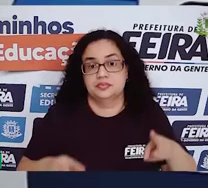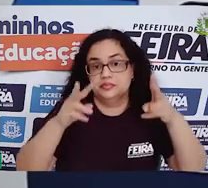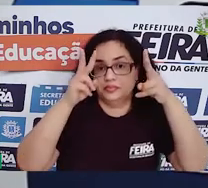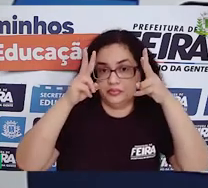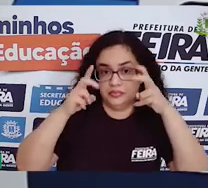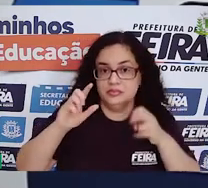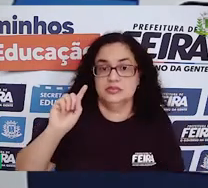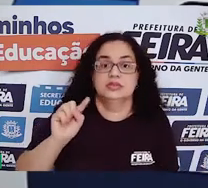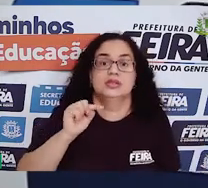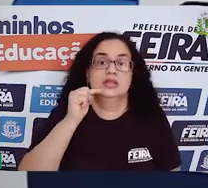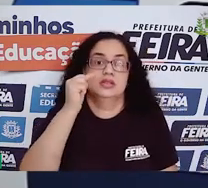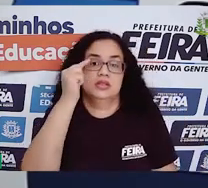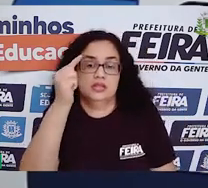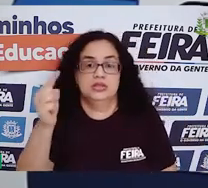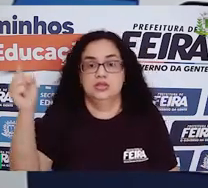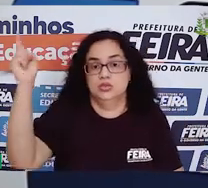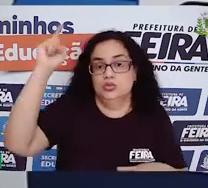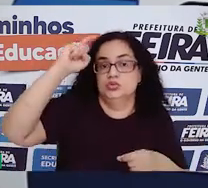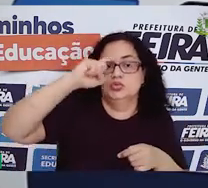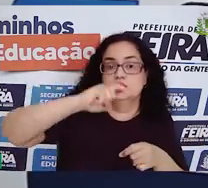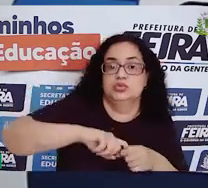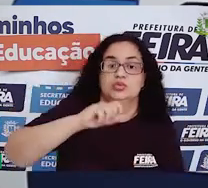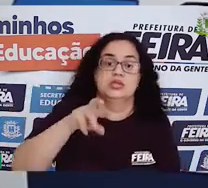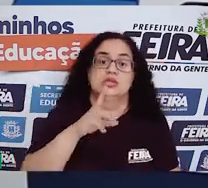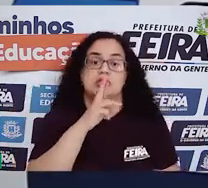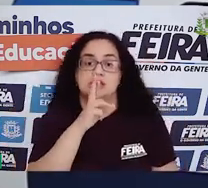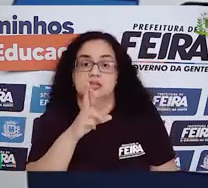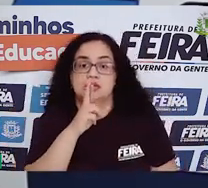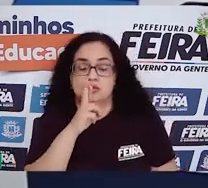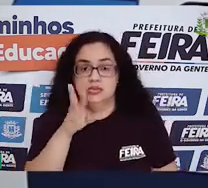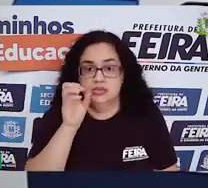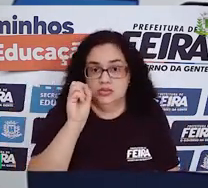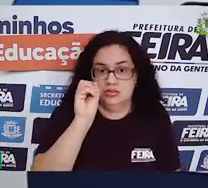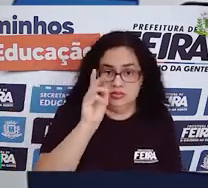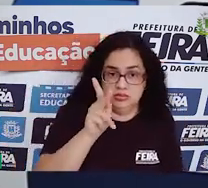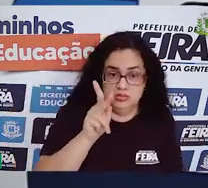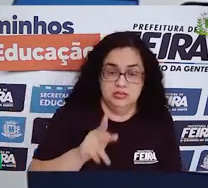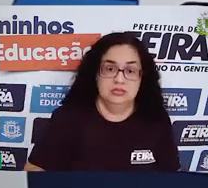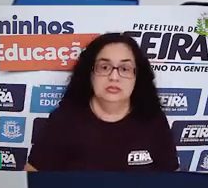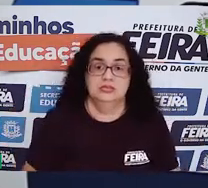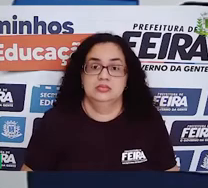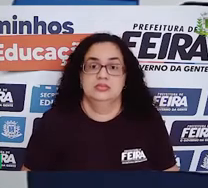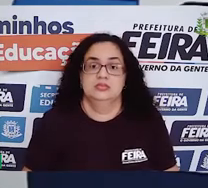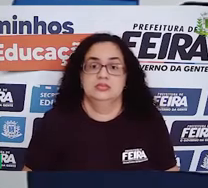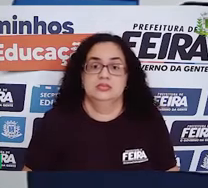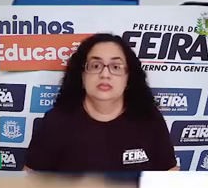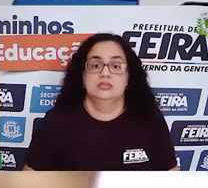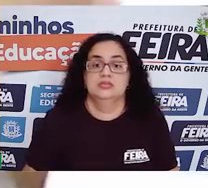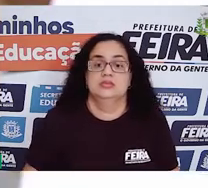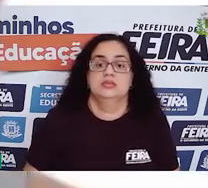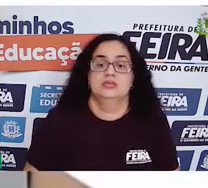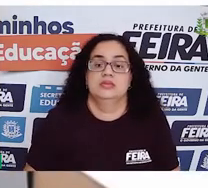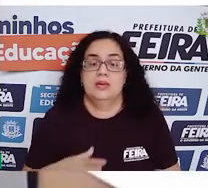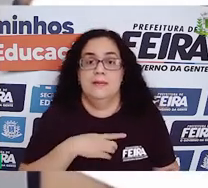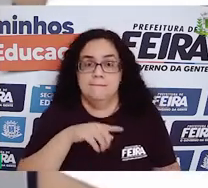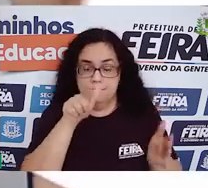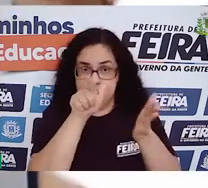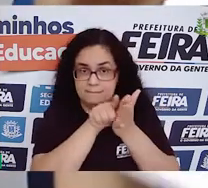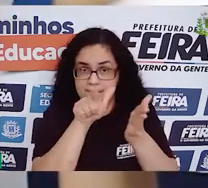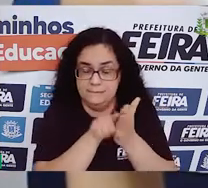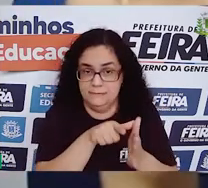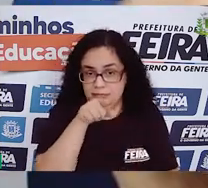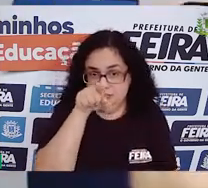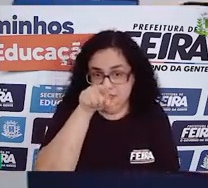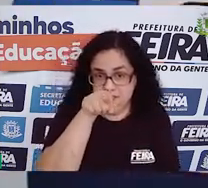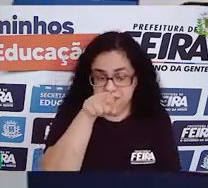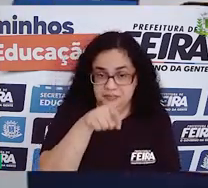Depois a gente volta com a exposição dos resultados, tá certo? Então, quando a gente pega aí, ó, a folha de